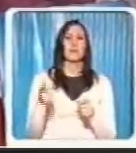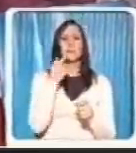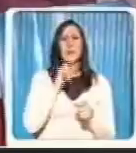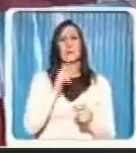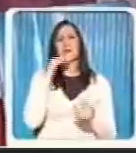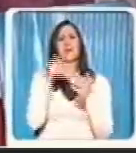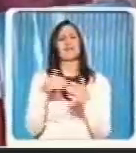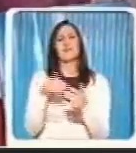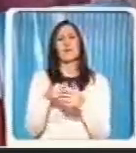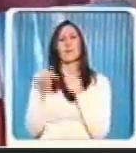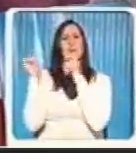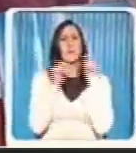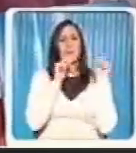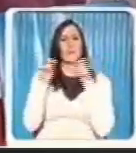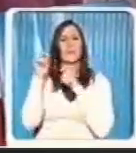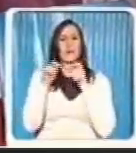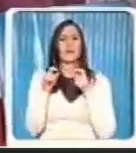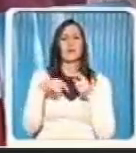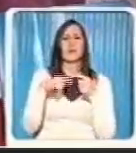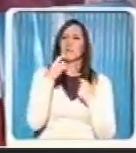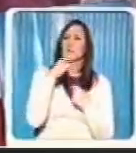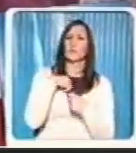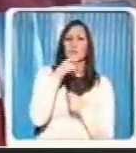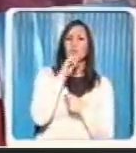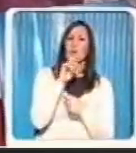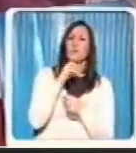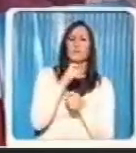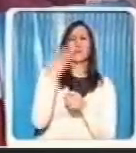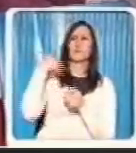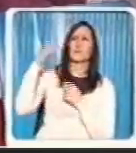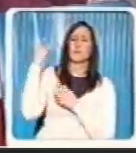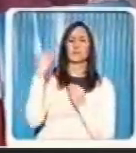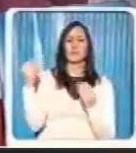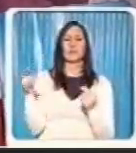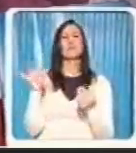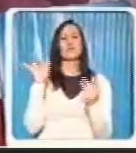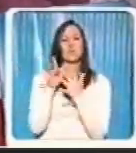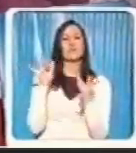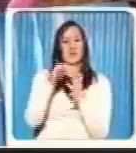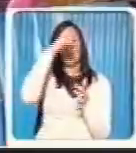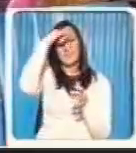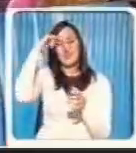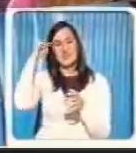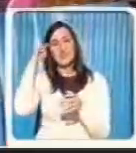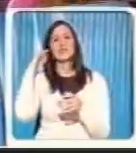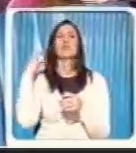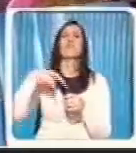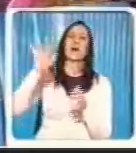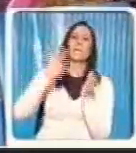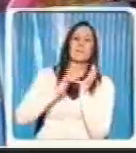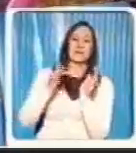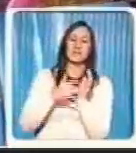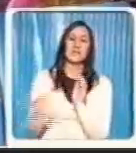no entanto, tinha muito nome naquela altura. E depois manteve contacto com a Beatriz Costa. Ela depois vai para o